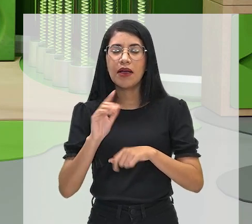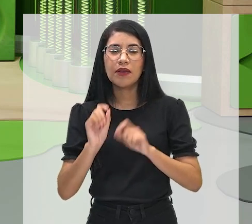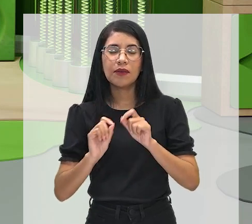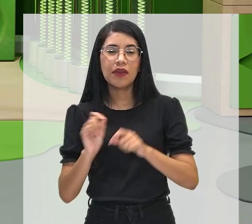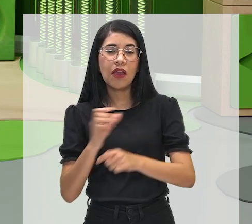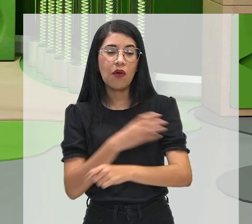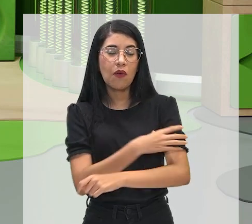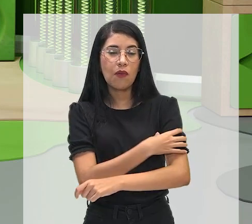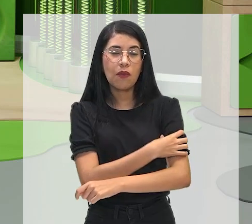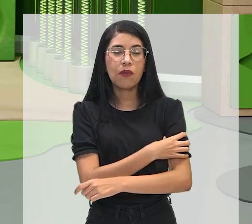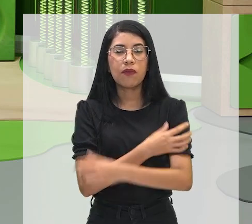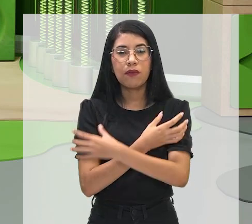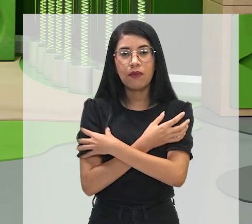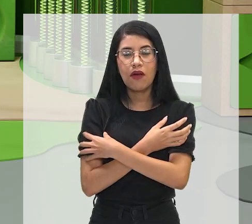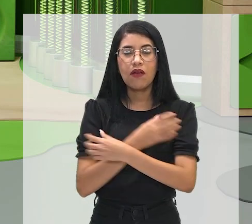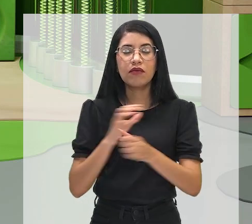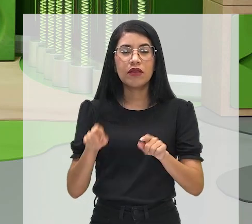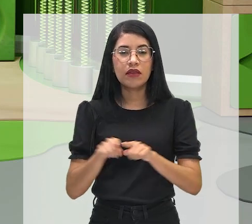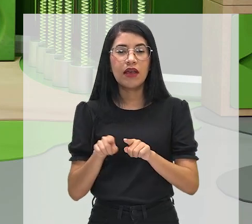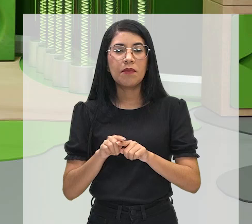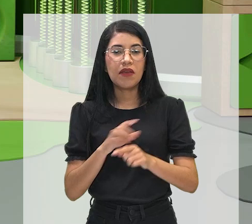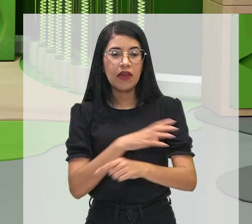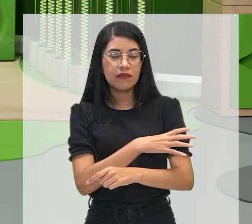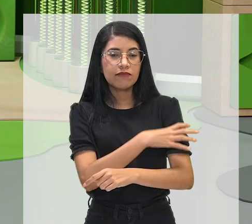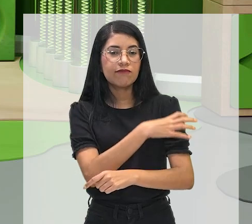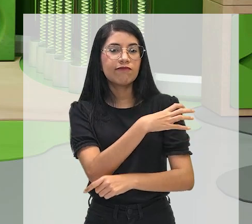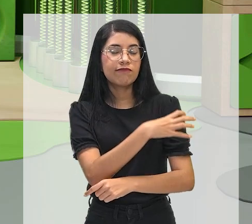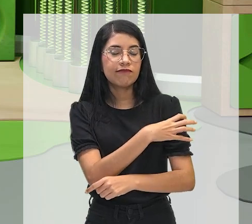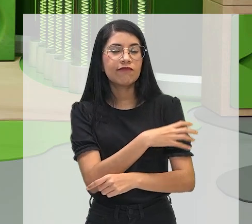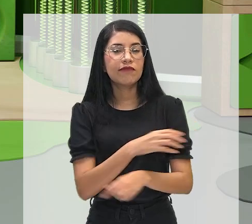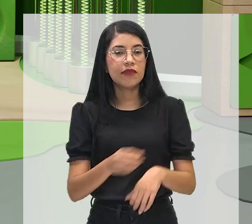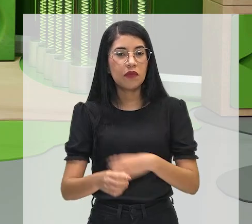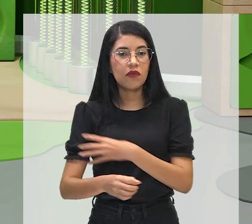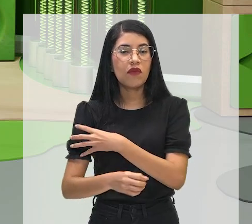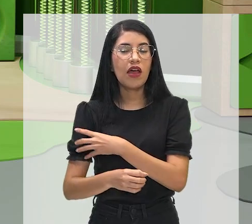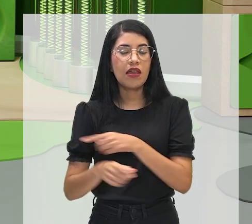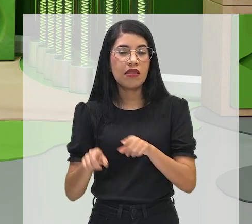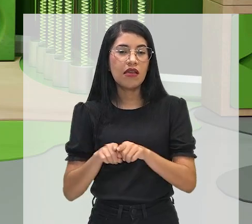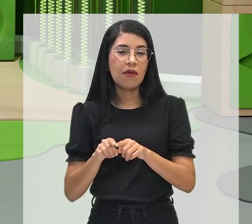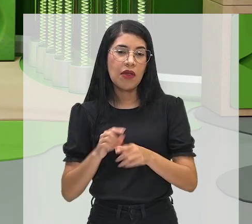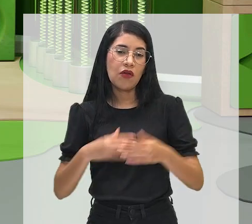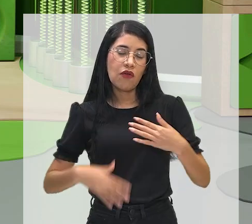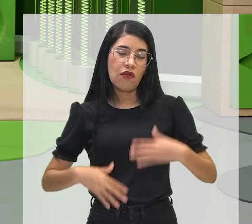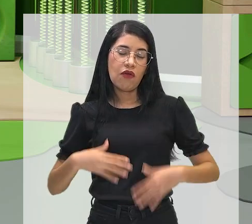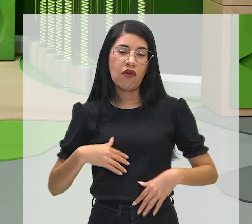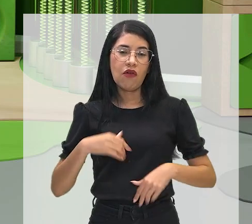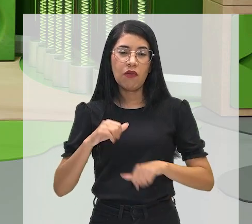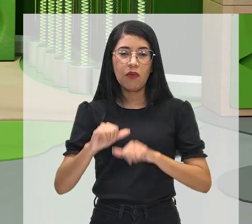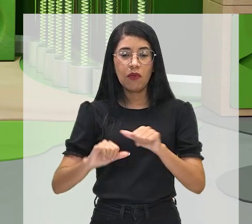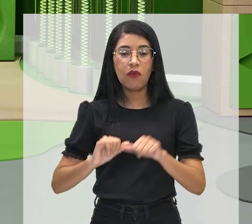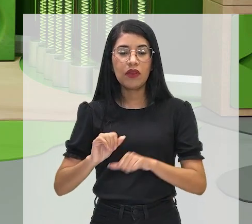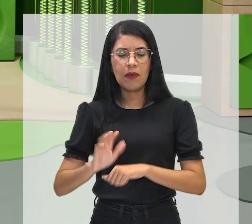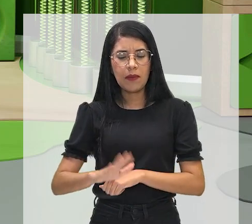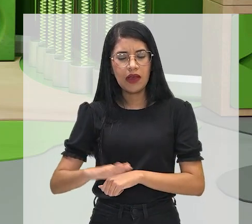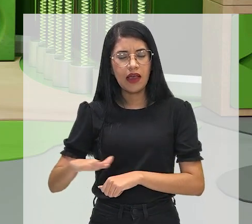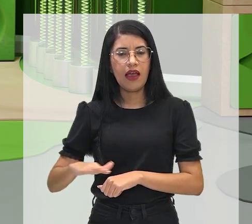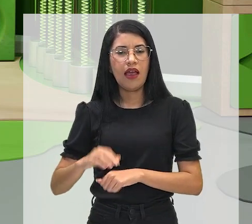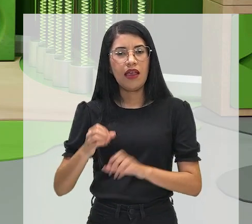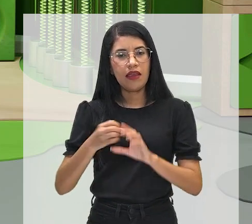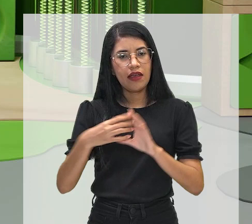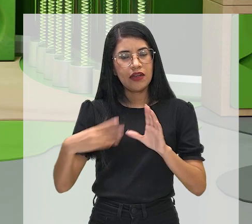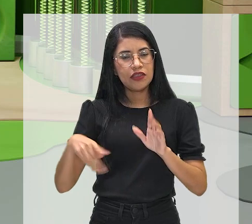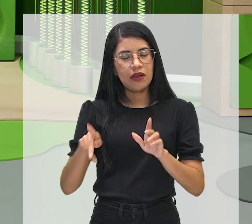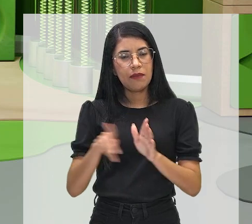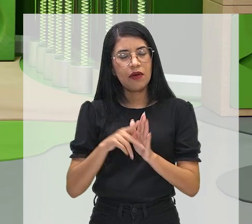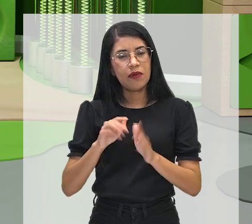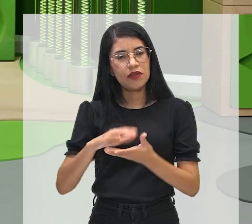músculos esqueléticos, né? Esse rapaz começa a ficar ali com um formato, né, diferente daquele corpo infantil e passa a